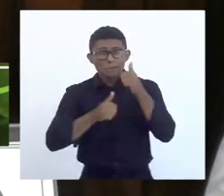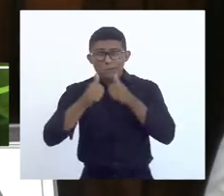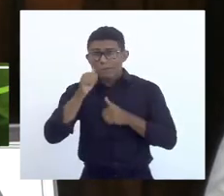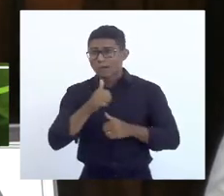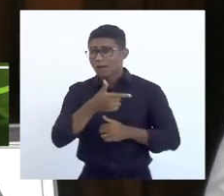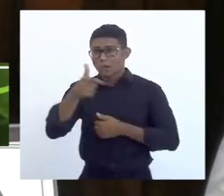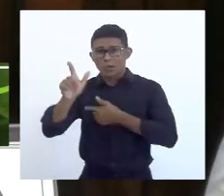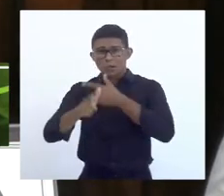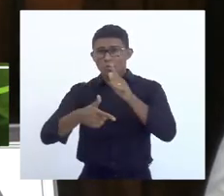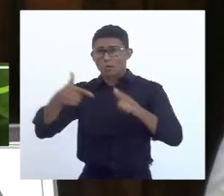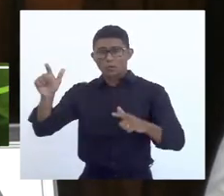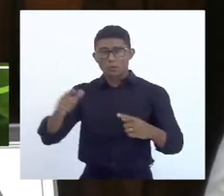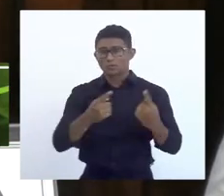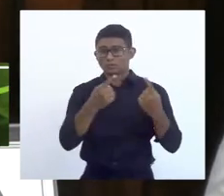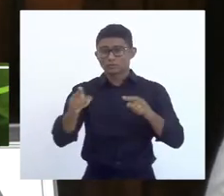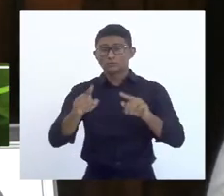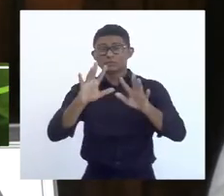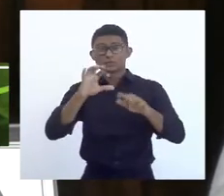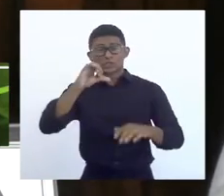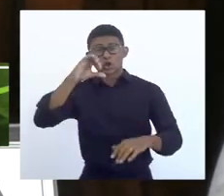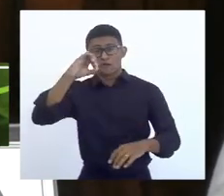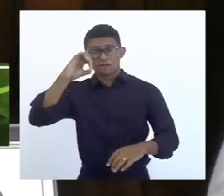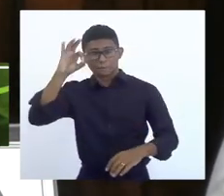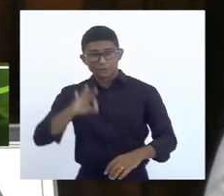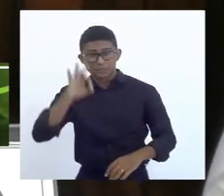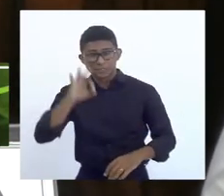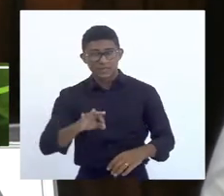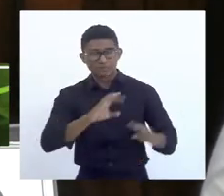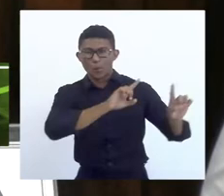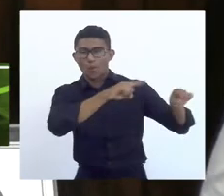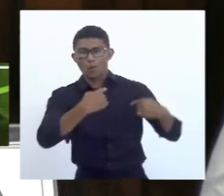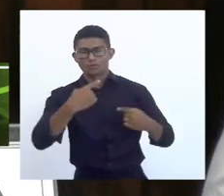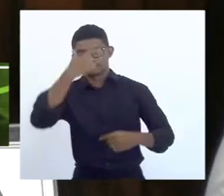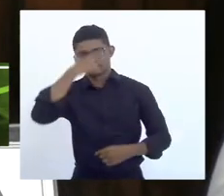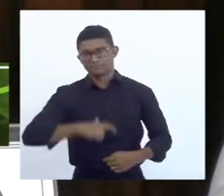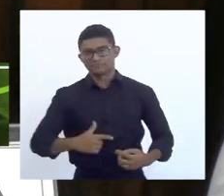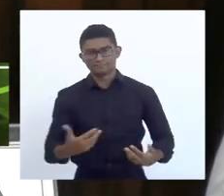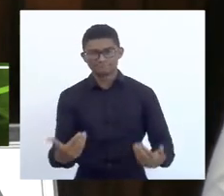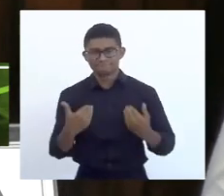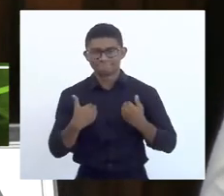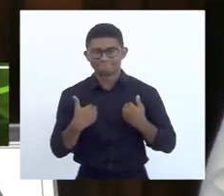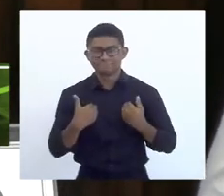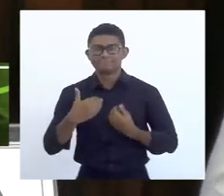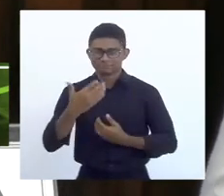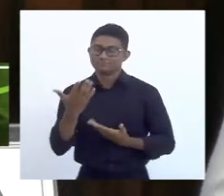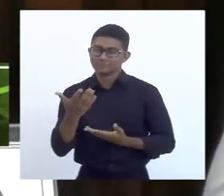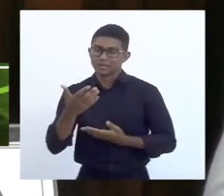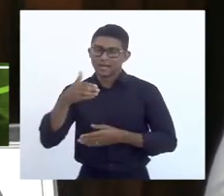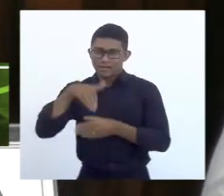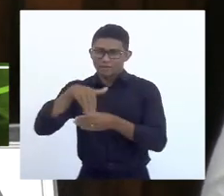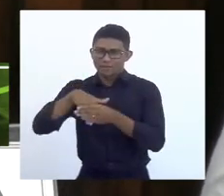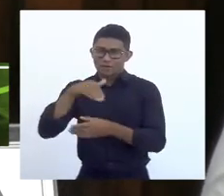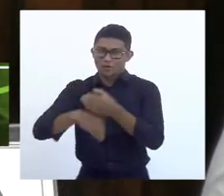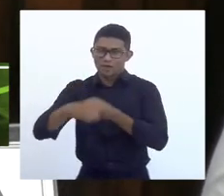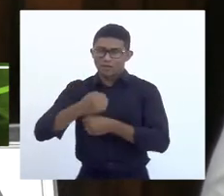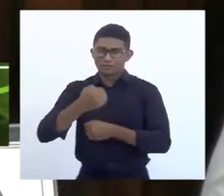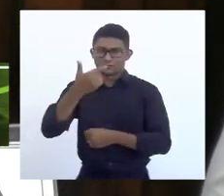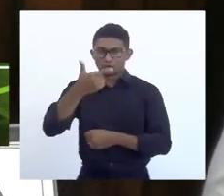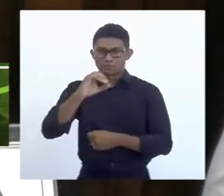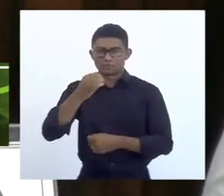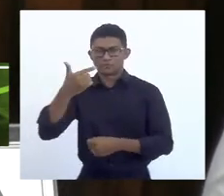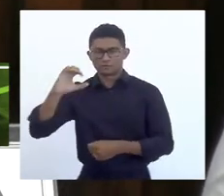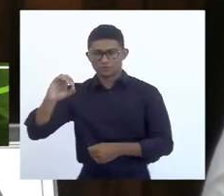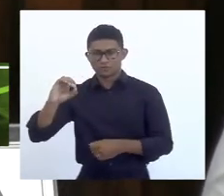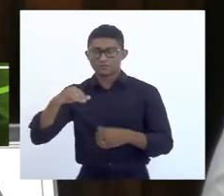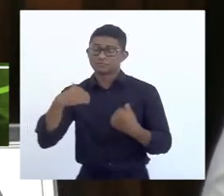concorriam aos cargos em 2020, na eleição de 2020. E eu sei que essa é uma das principais razões, portanto, para que